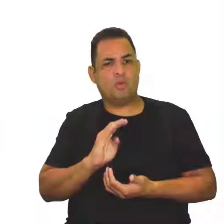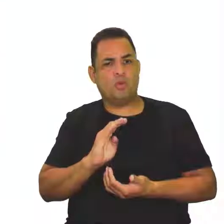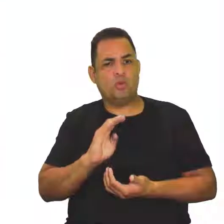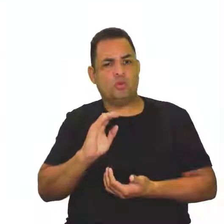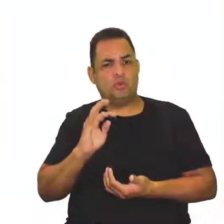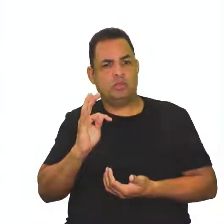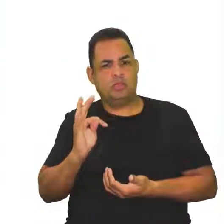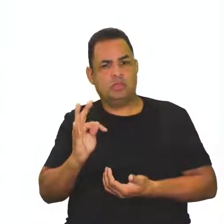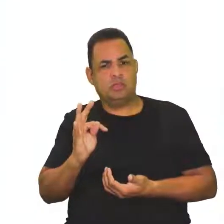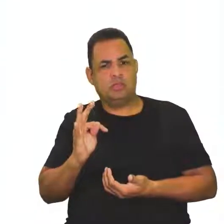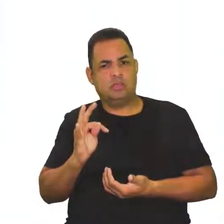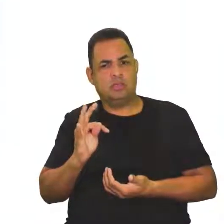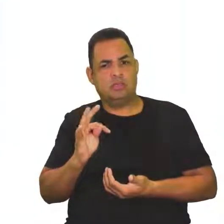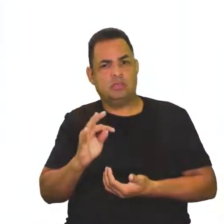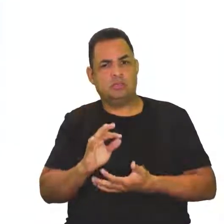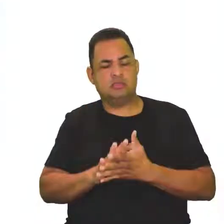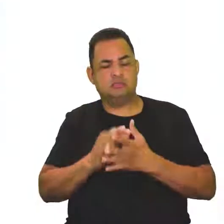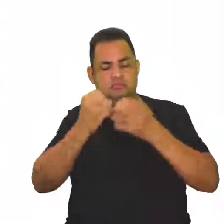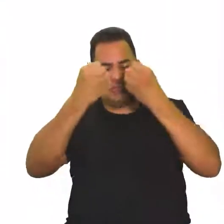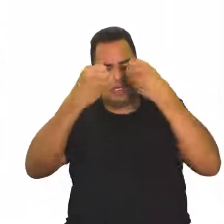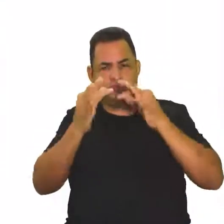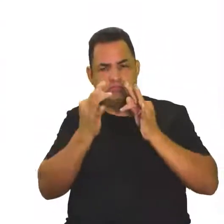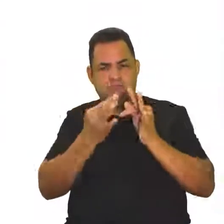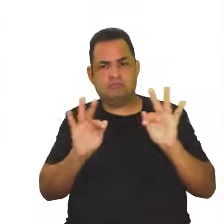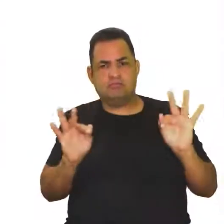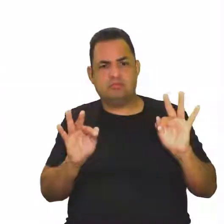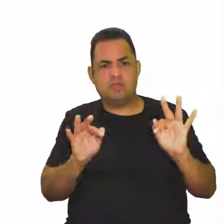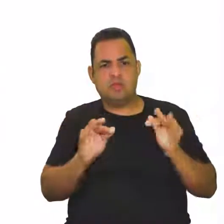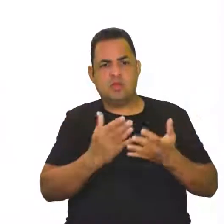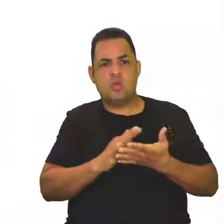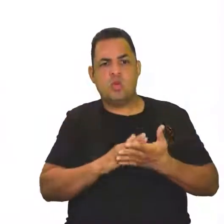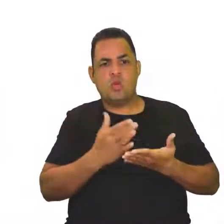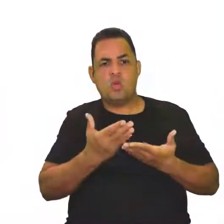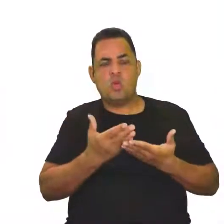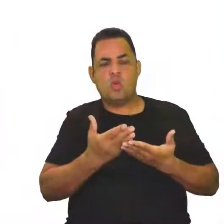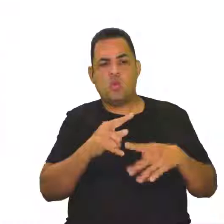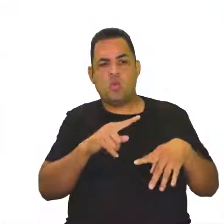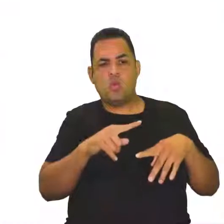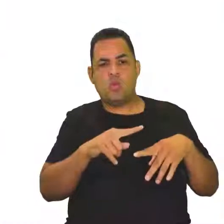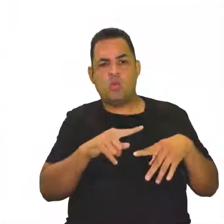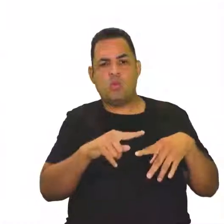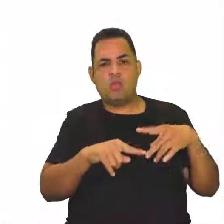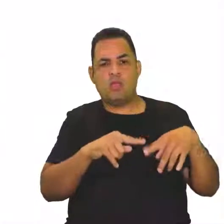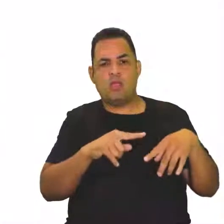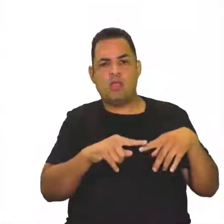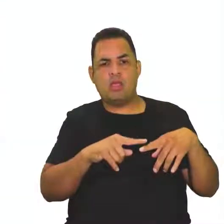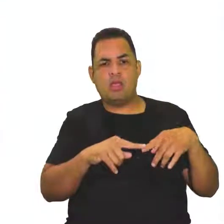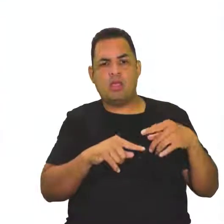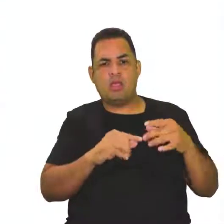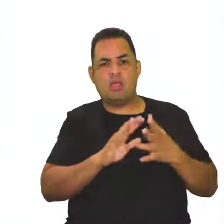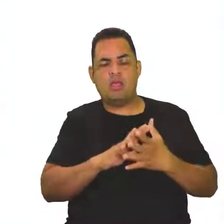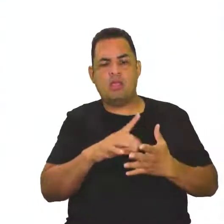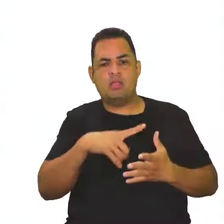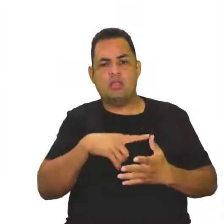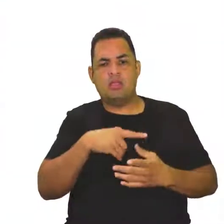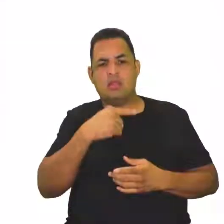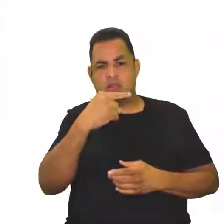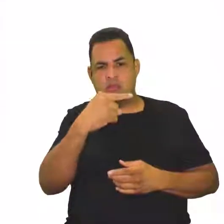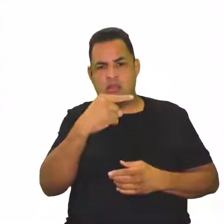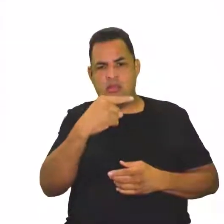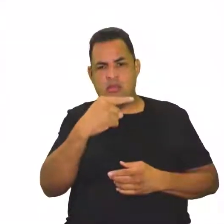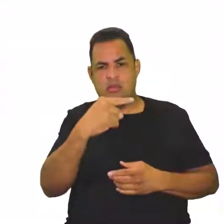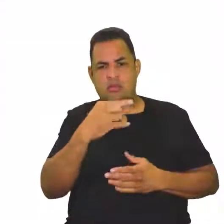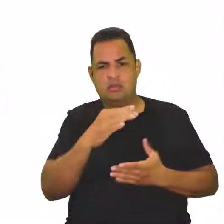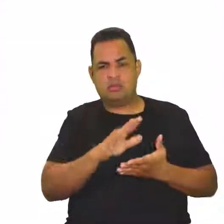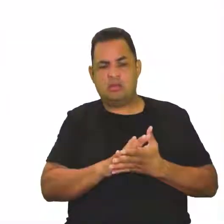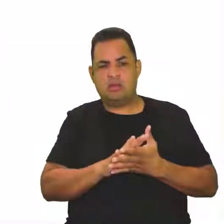explicação é simples. O corpo eletrizado negativamente tem potencial negativo em